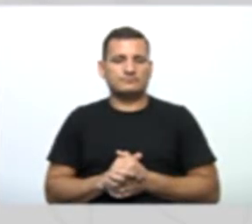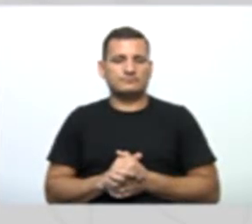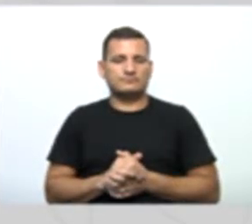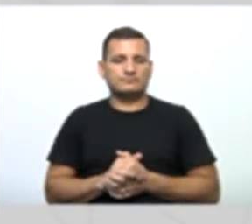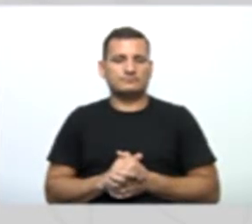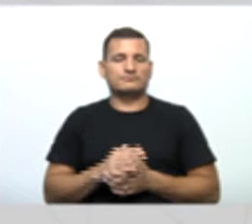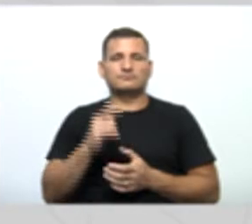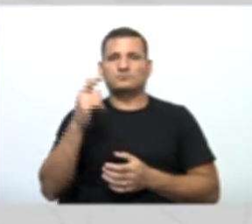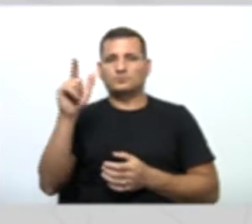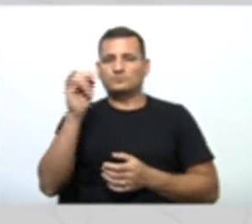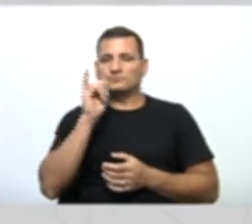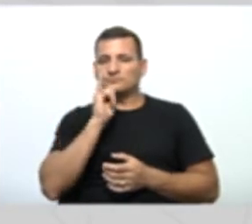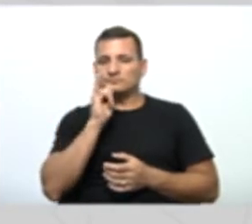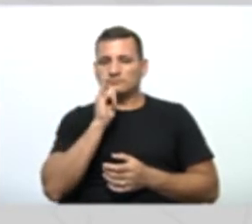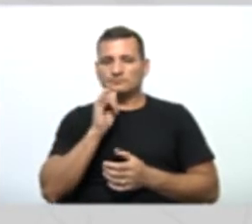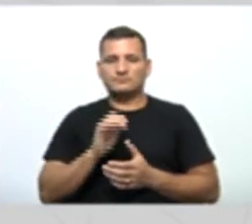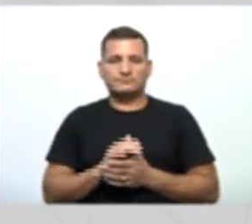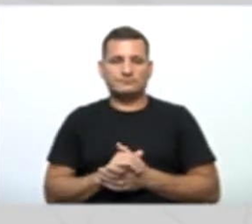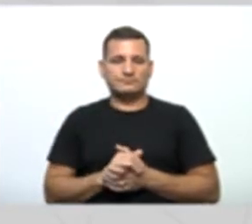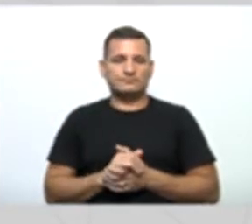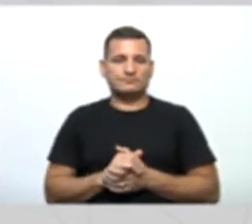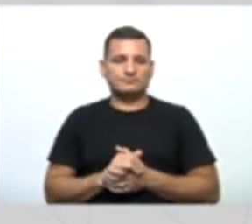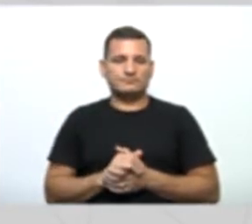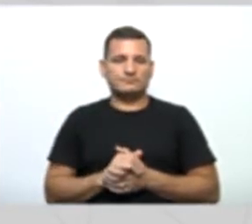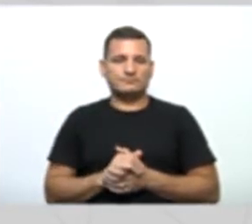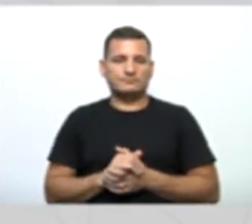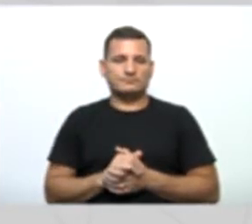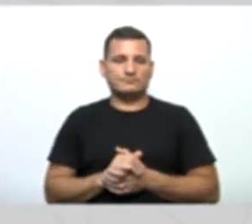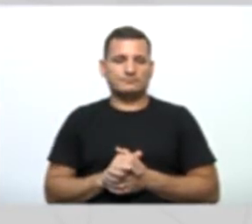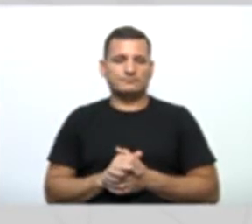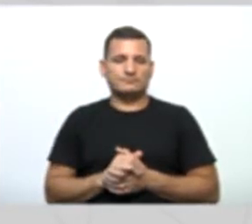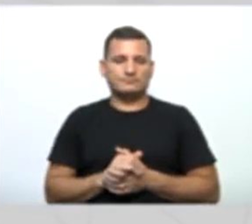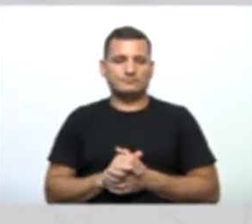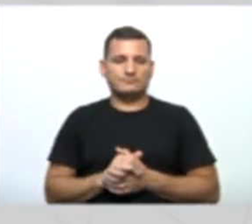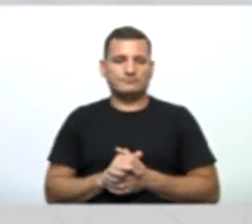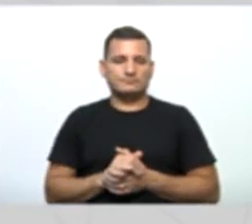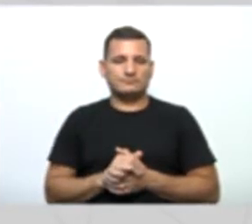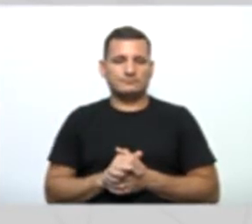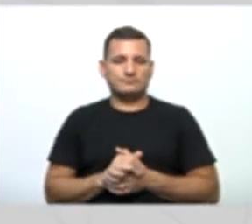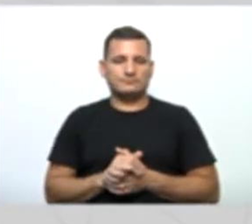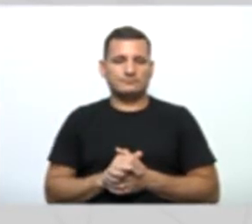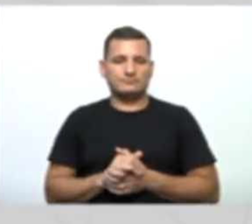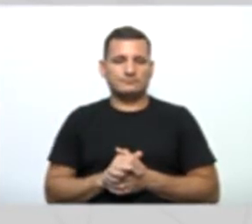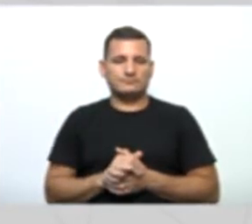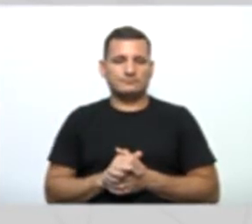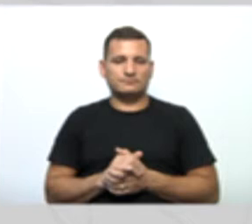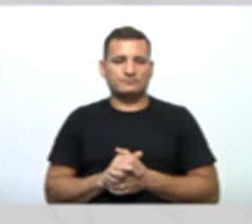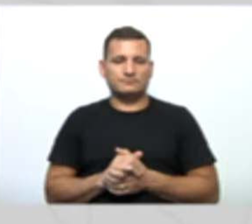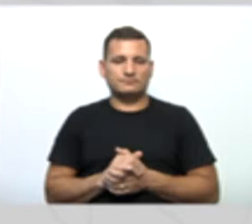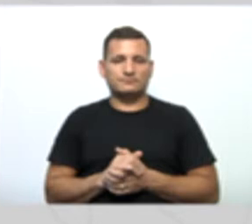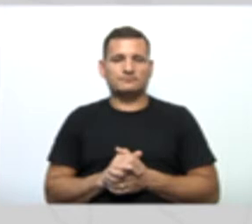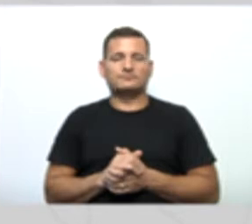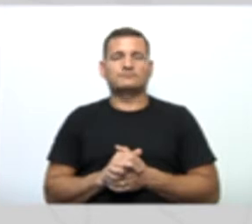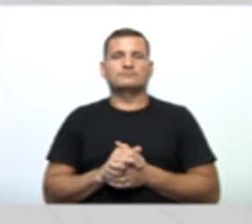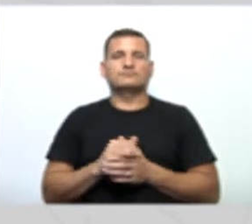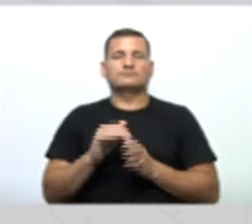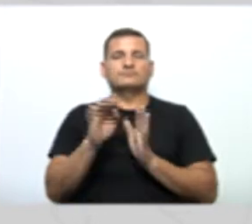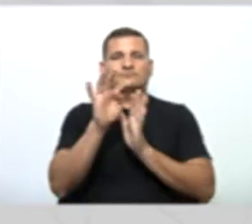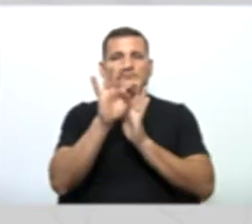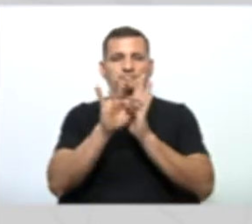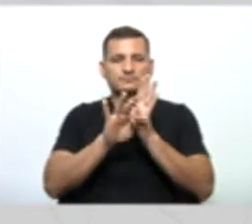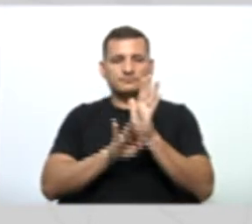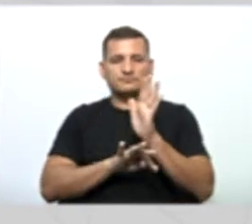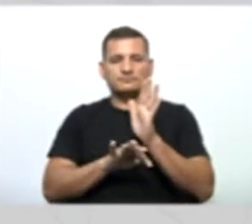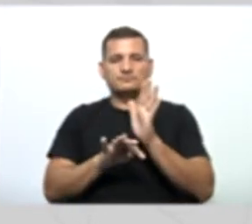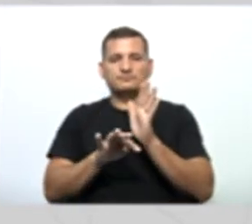Outro exemplo de contraste aqui, ó. Utilizou uma fonte com texto escuro.